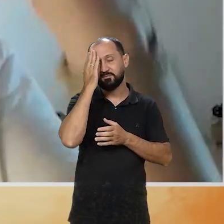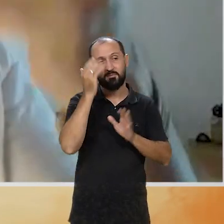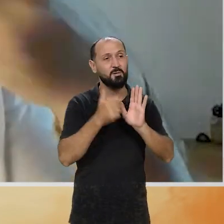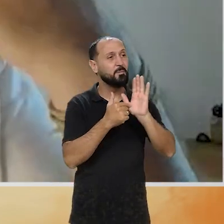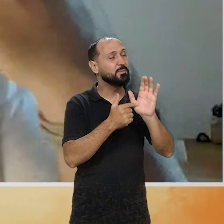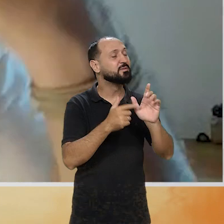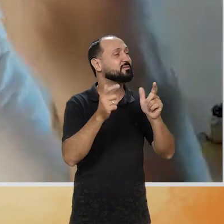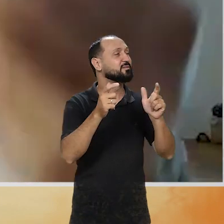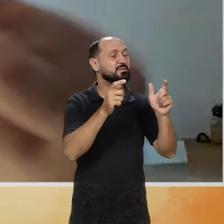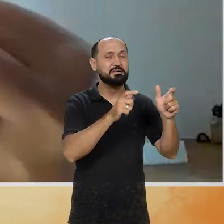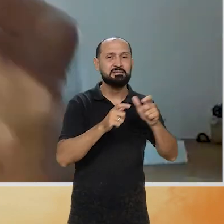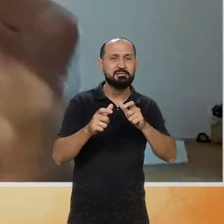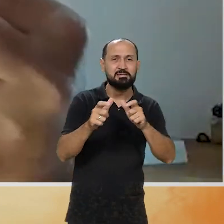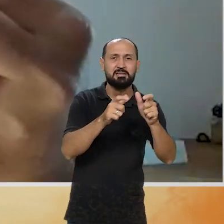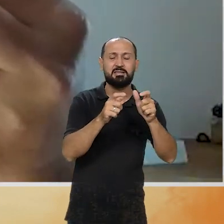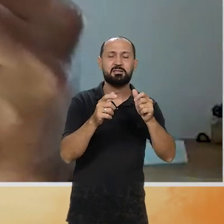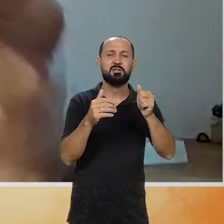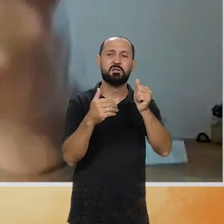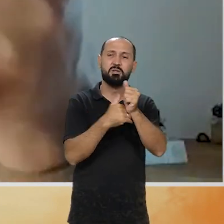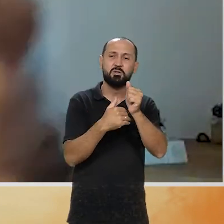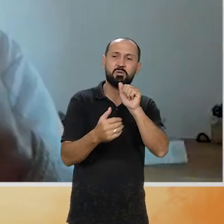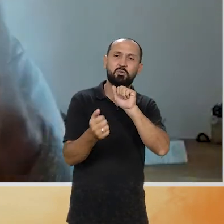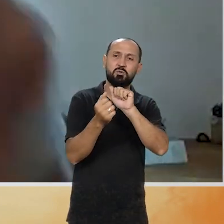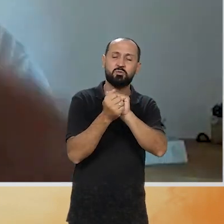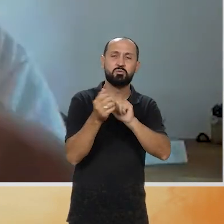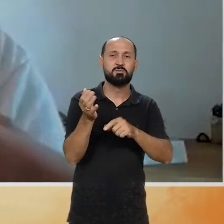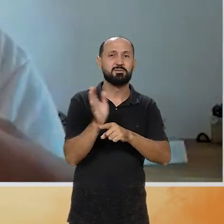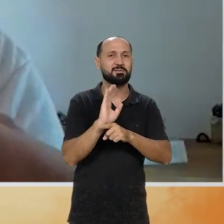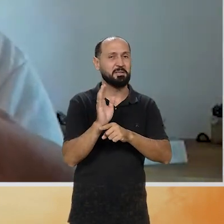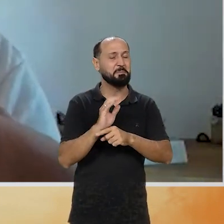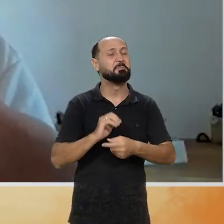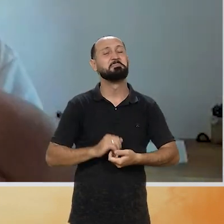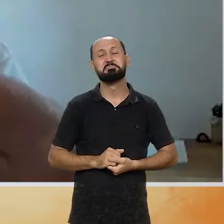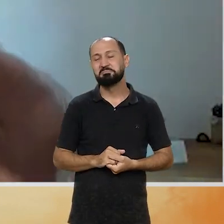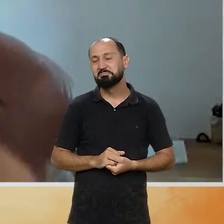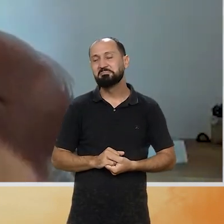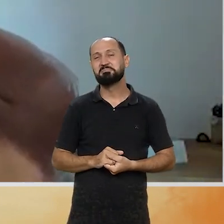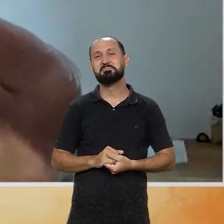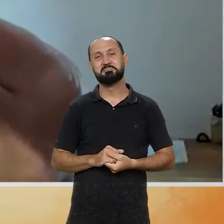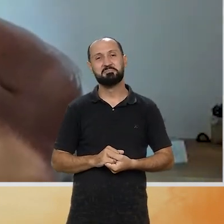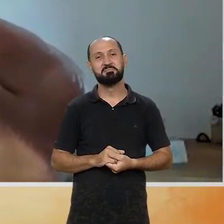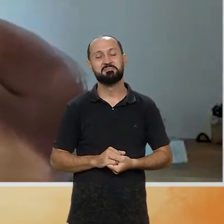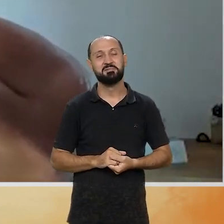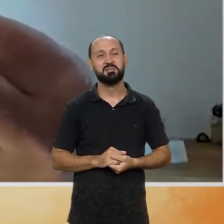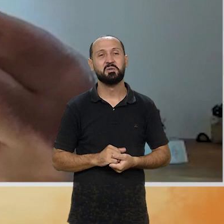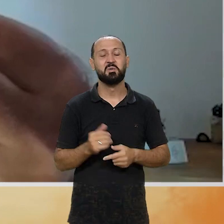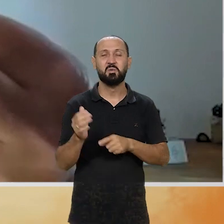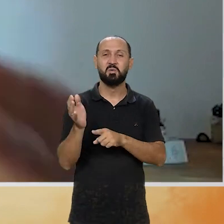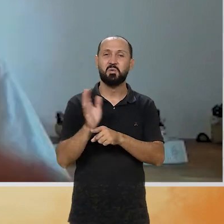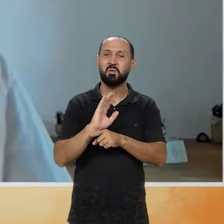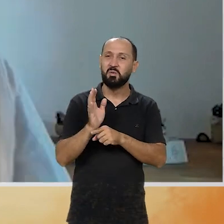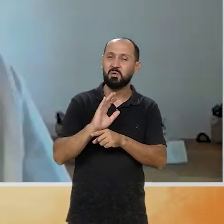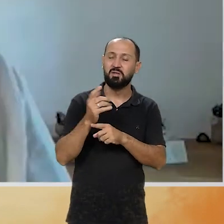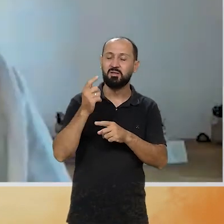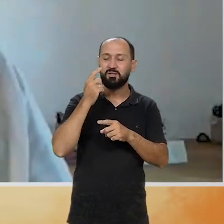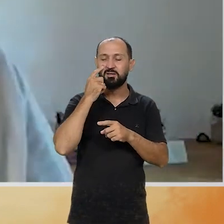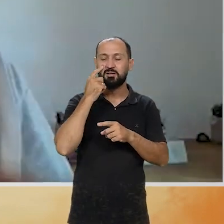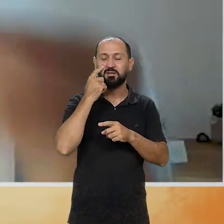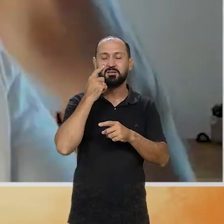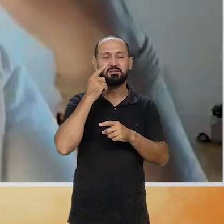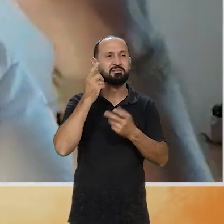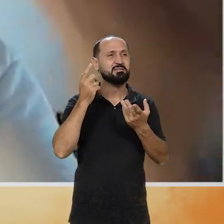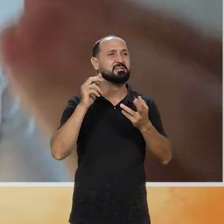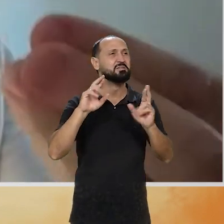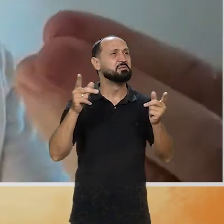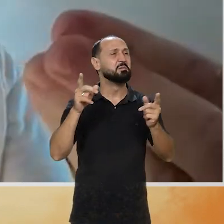sabe, revelando a sua intimidade com o cinema. E o cinema de